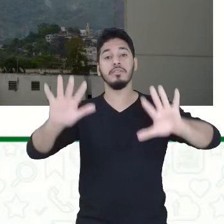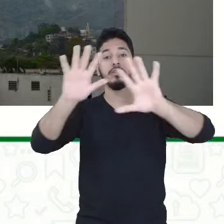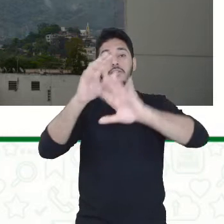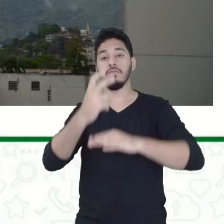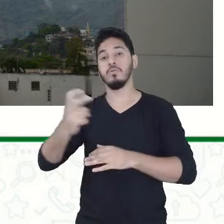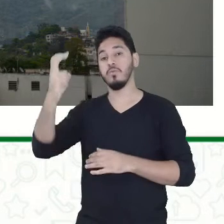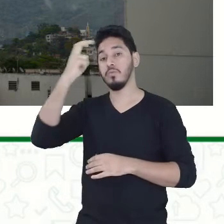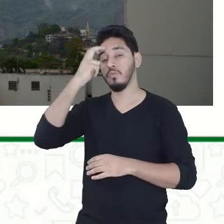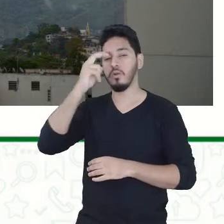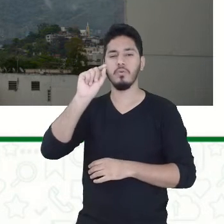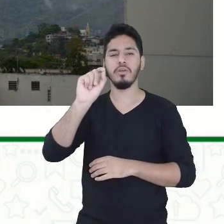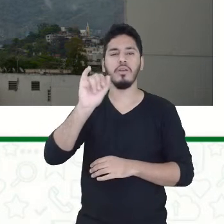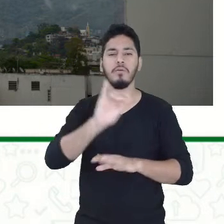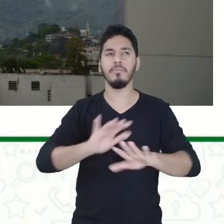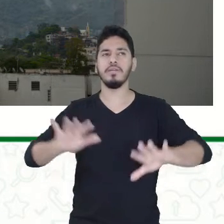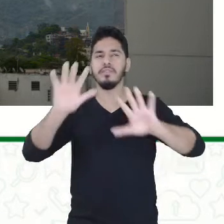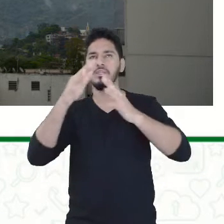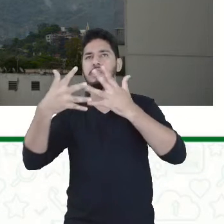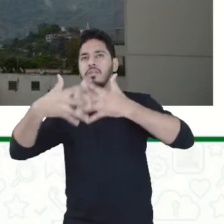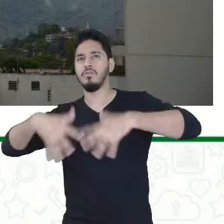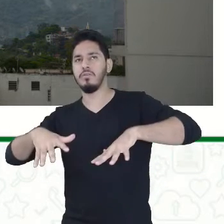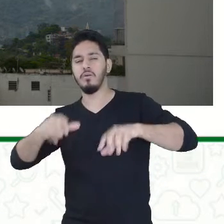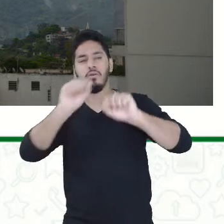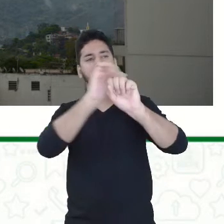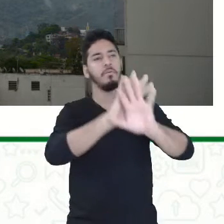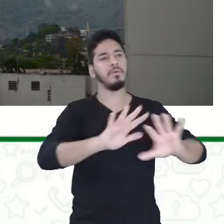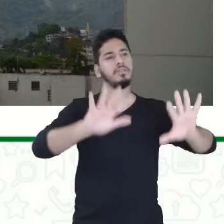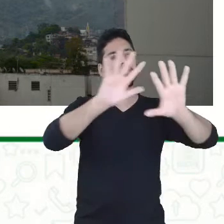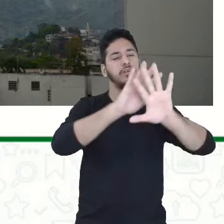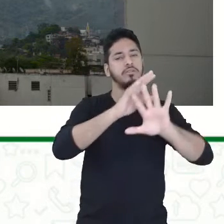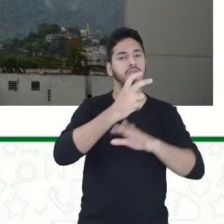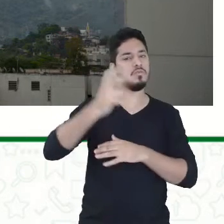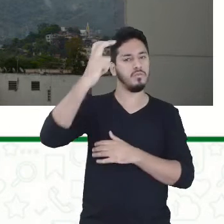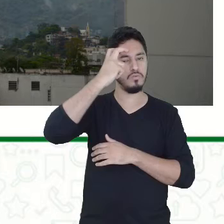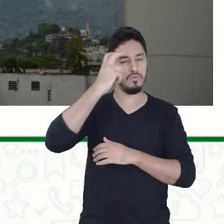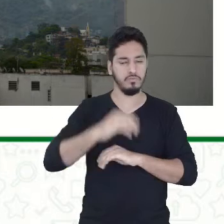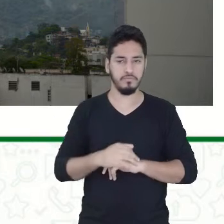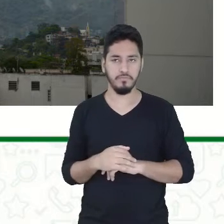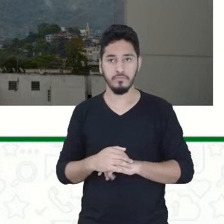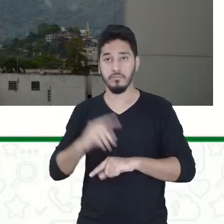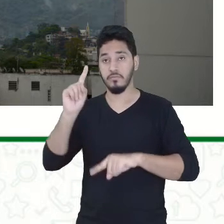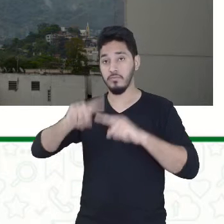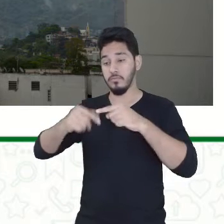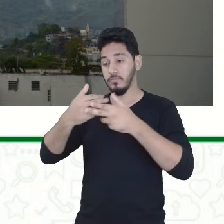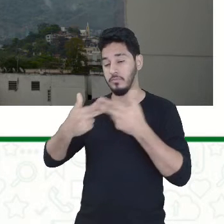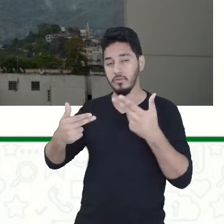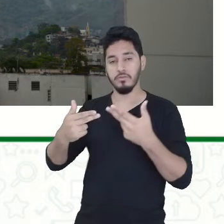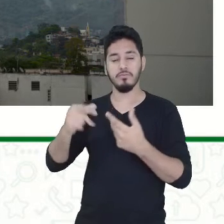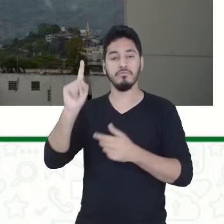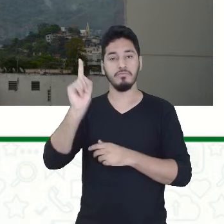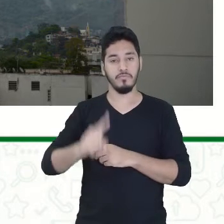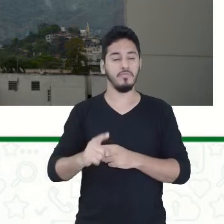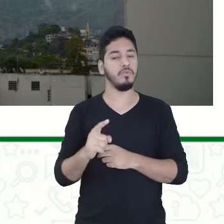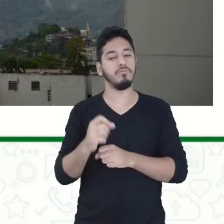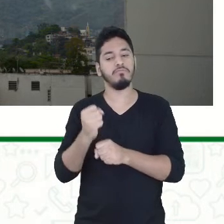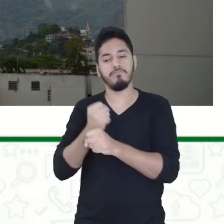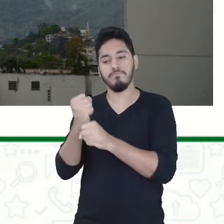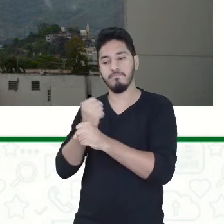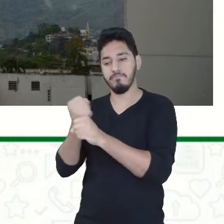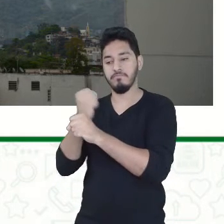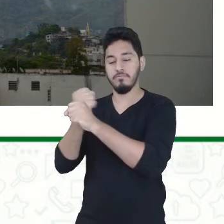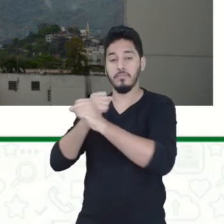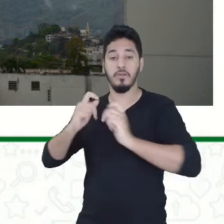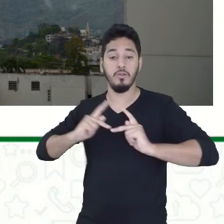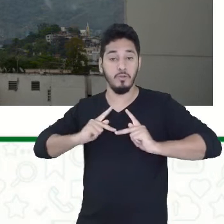cultural. O que é a paisagem natural e a paisagem cultural? Ó. Então, os elementos da paisagem que foram construídos pelos